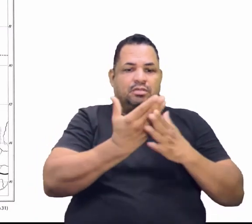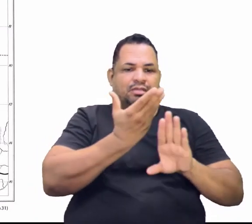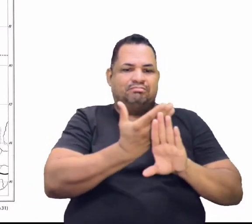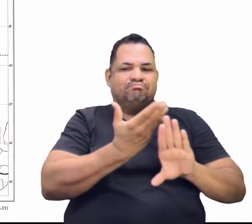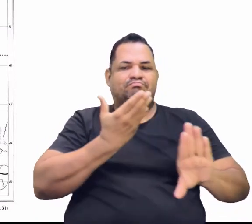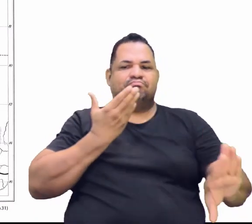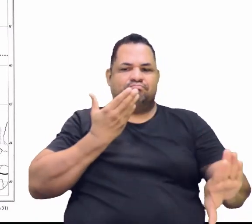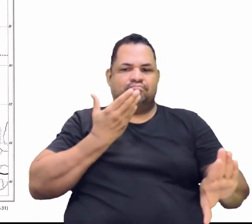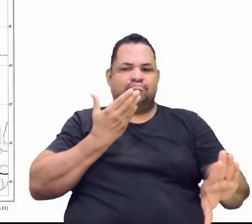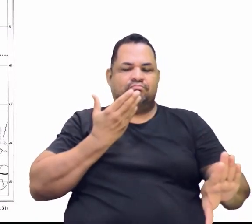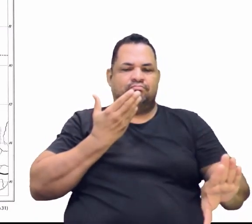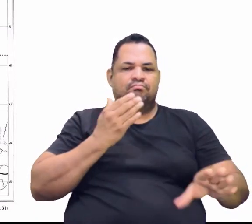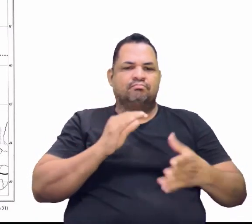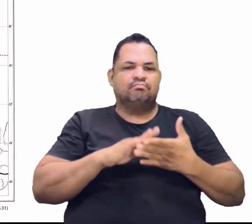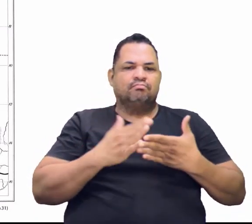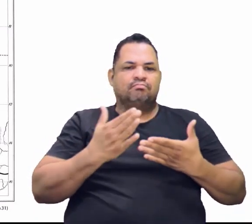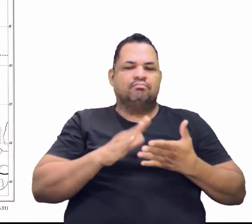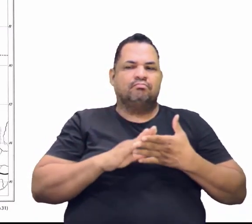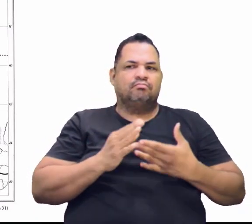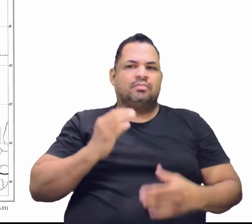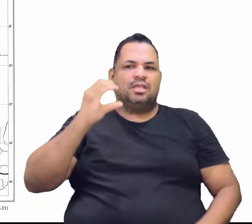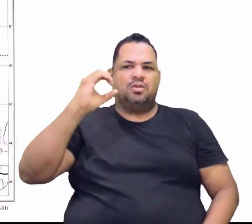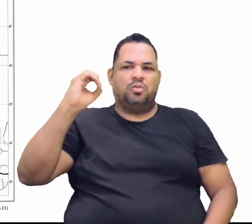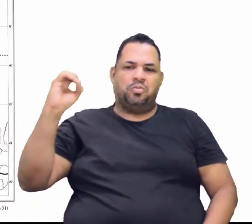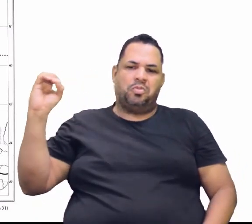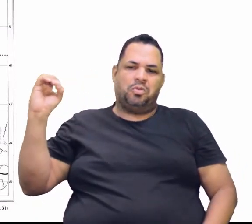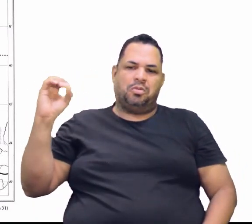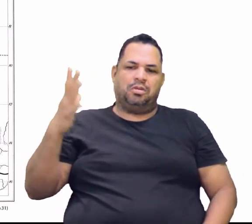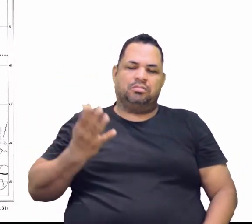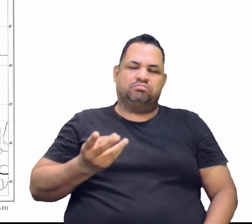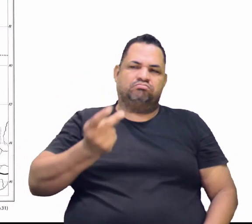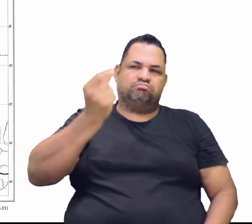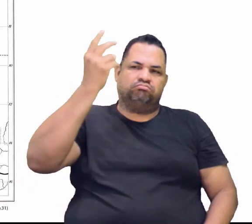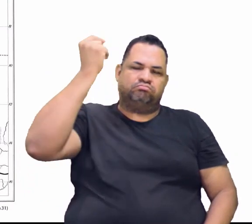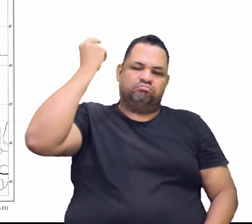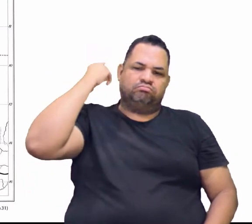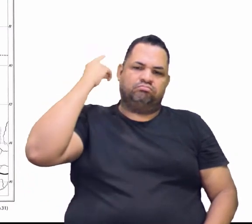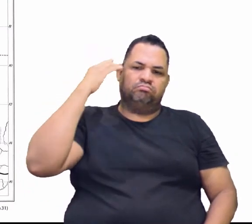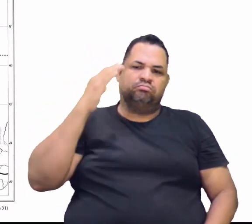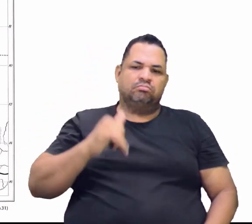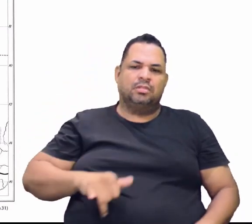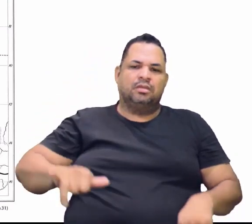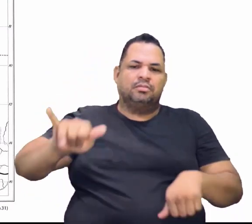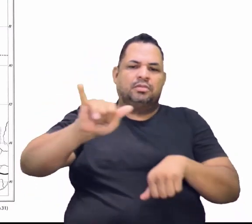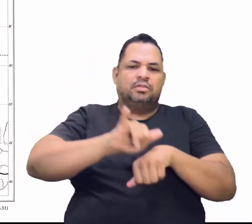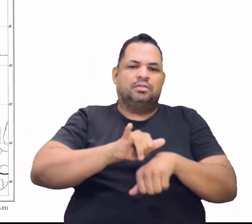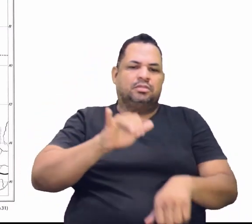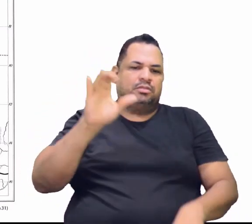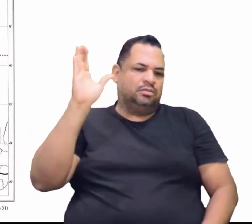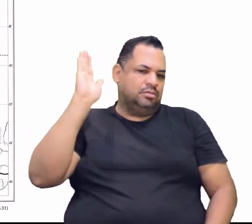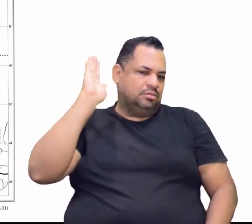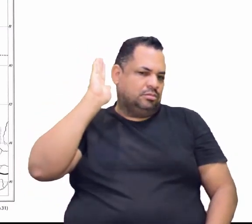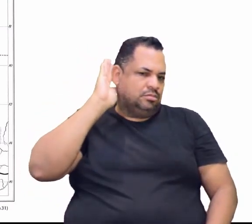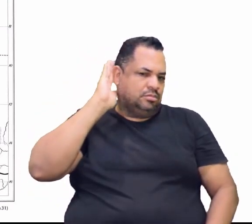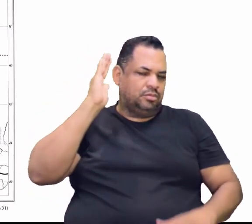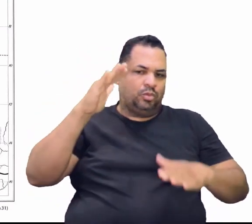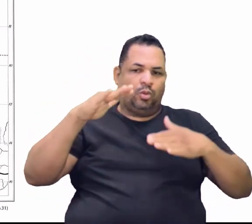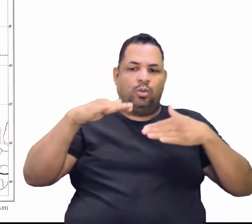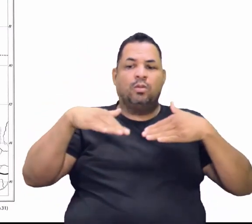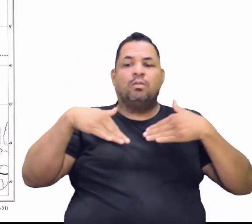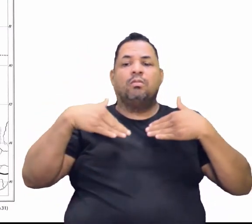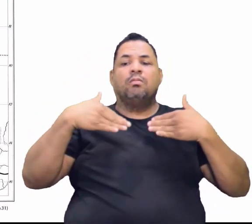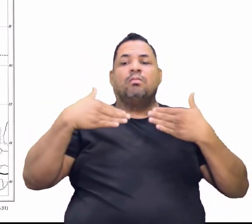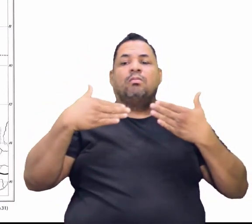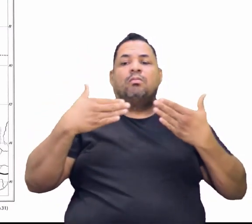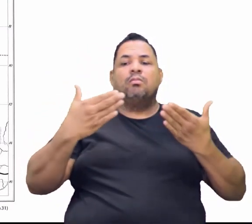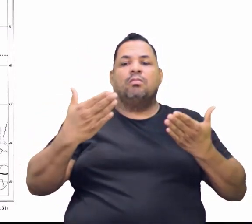região aqui era isolada. Era o oeste mesmo, né? da capitania de Mato Grosso. Então, a partir do momento